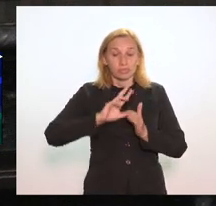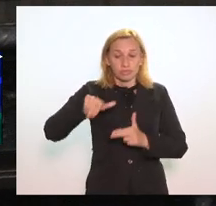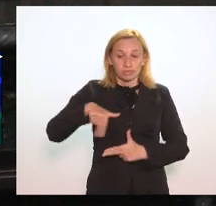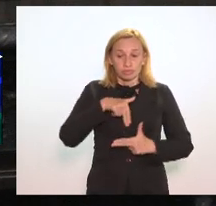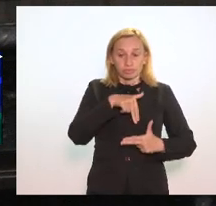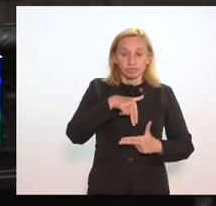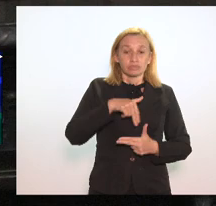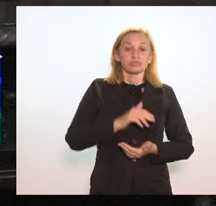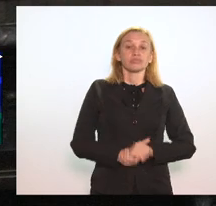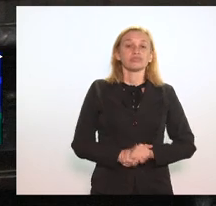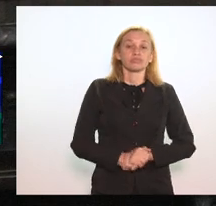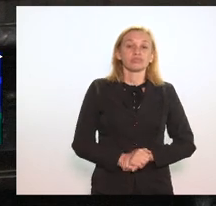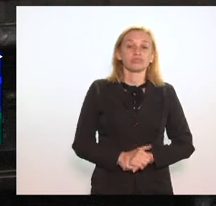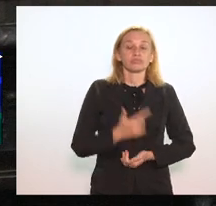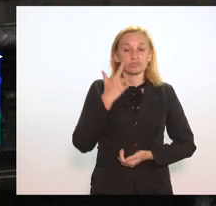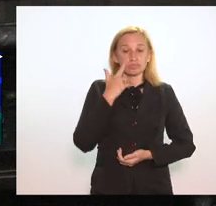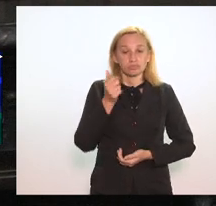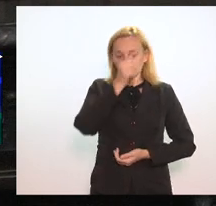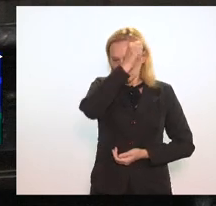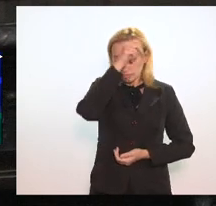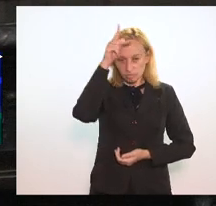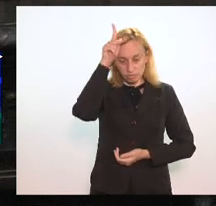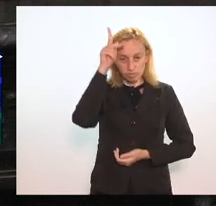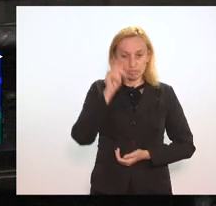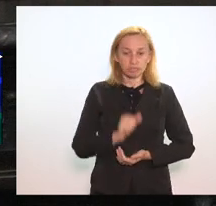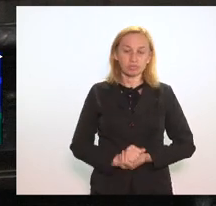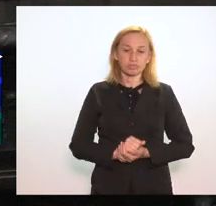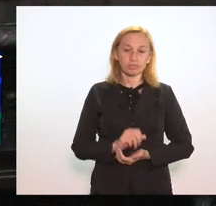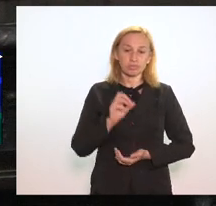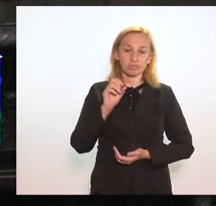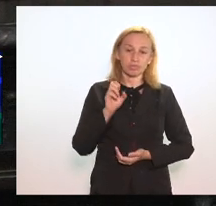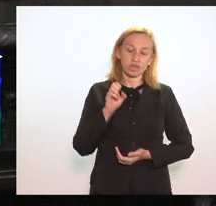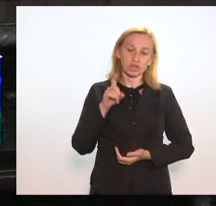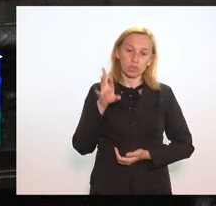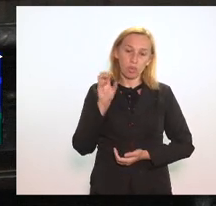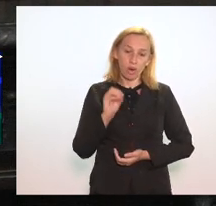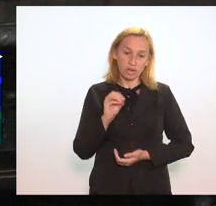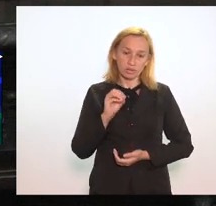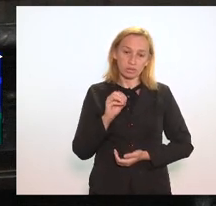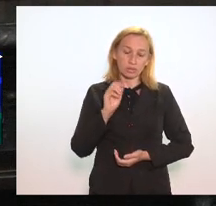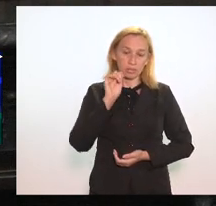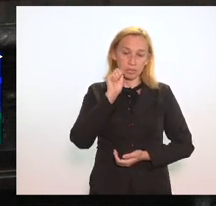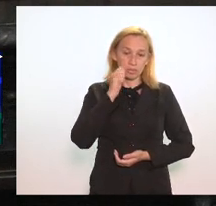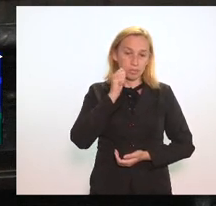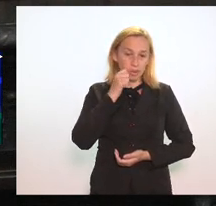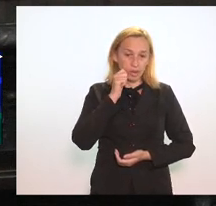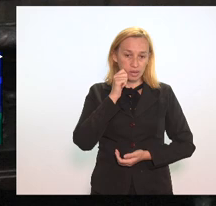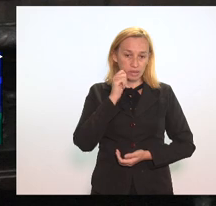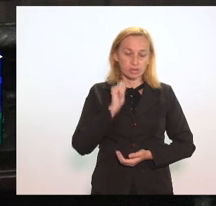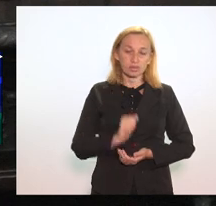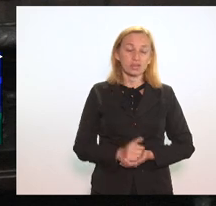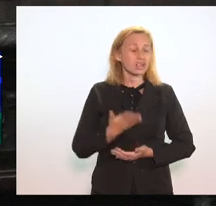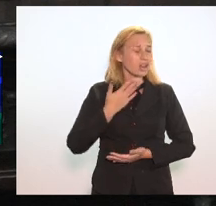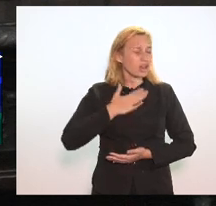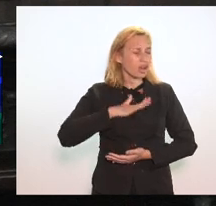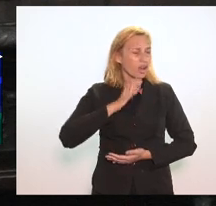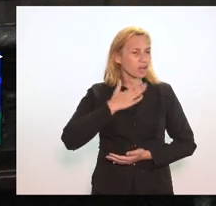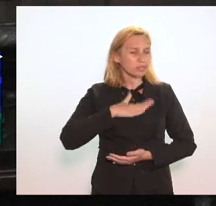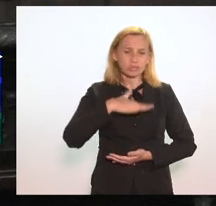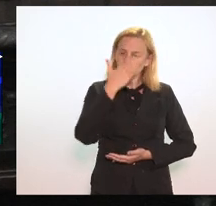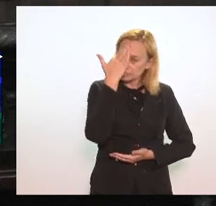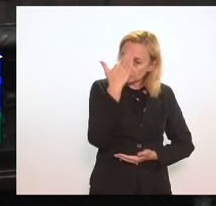subir nessa Tribuna ver o prefeito Eduardo Paes num tom mais tranquilo